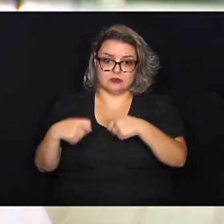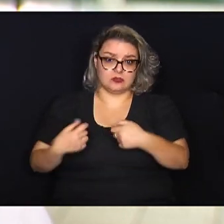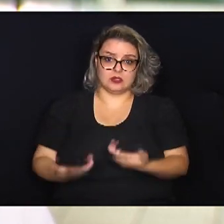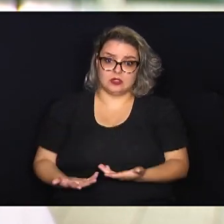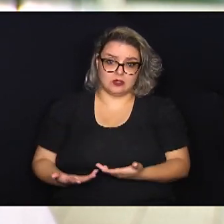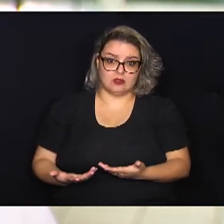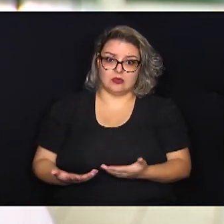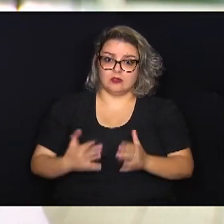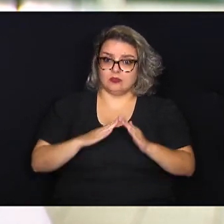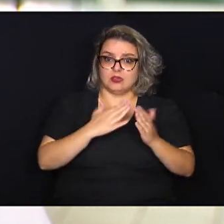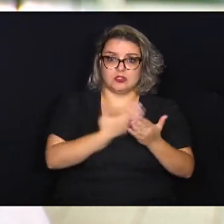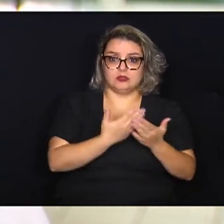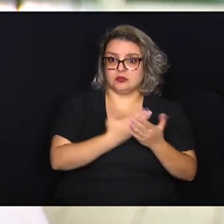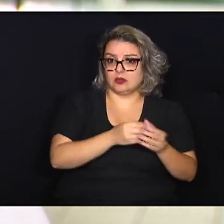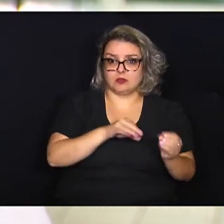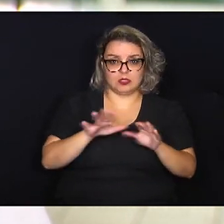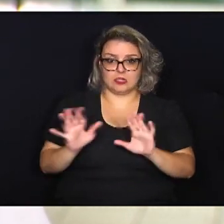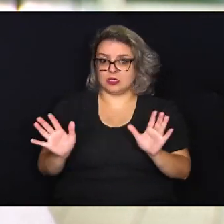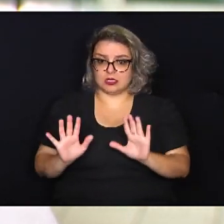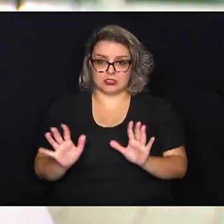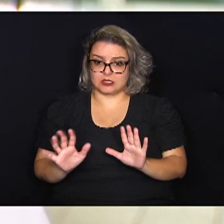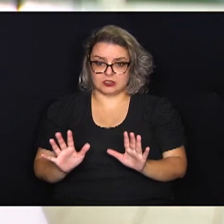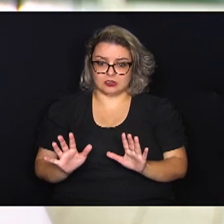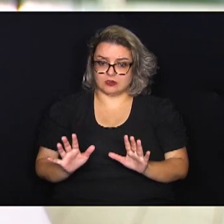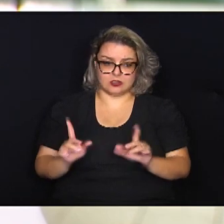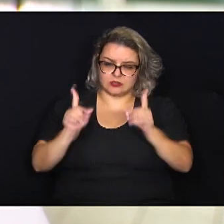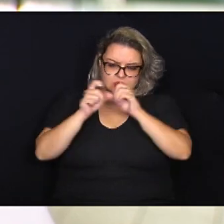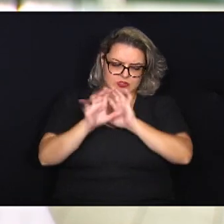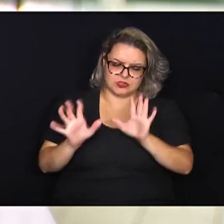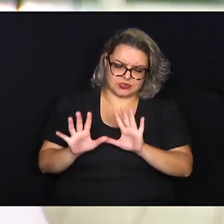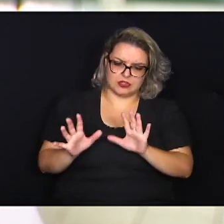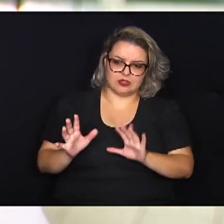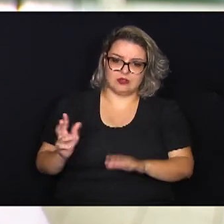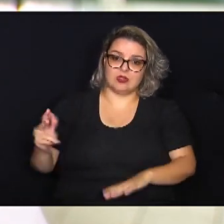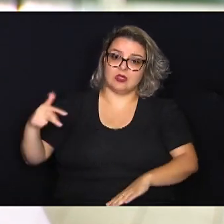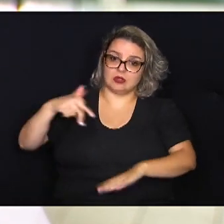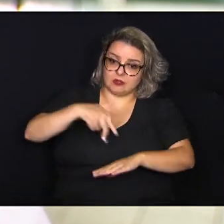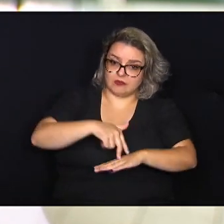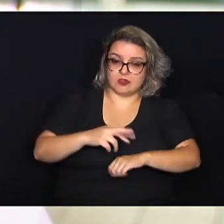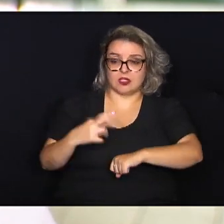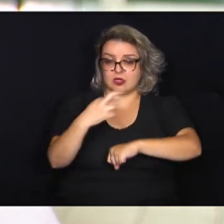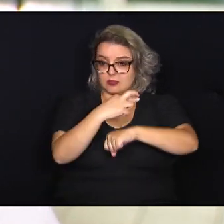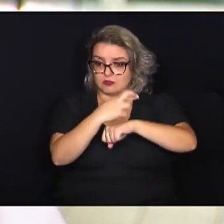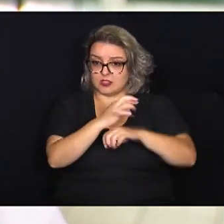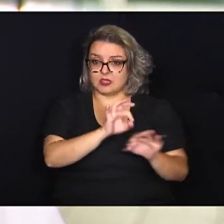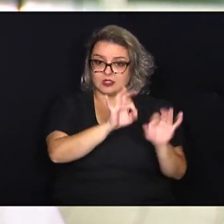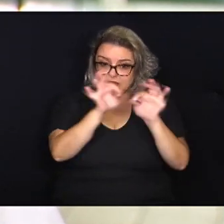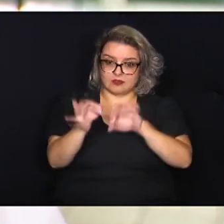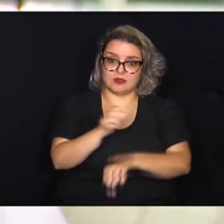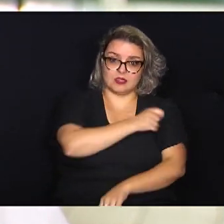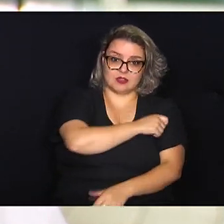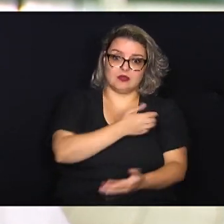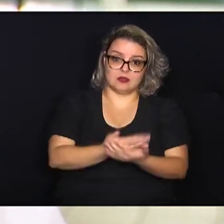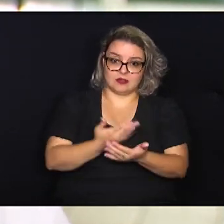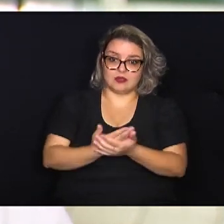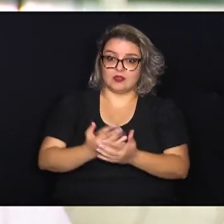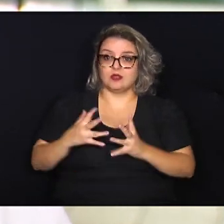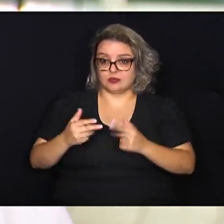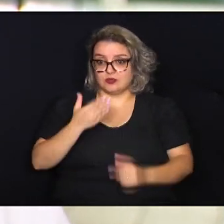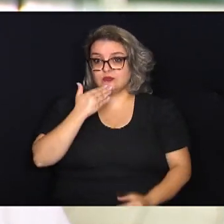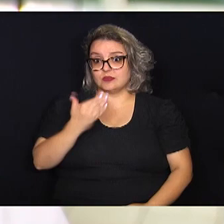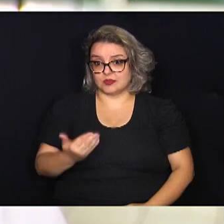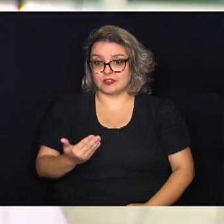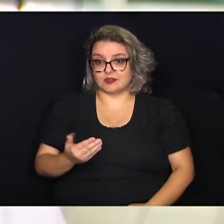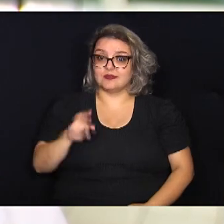sair da escola, não precisa fazer muita coisa difícil. É só você vir para Patrulheiros e acompanhar as aulas e fazer tudo que é solicitado, que você